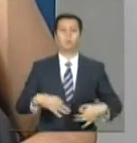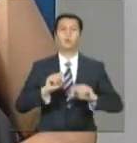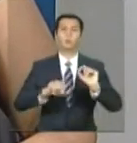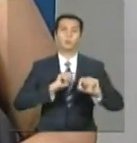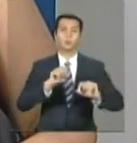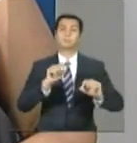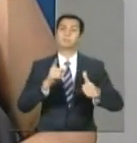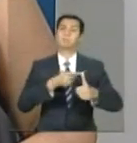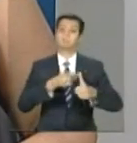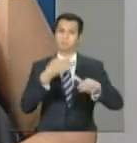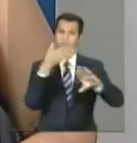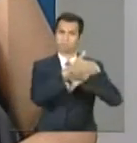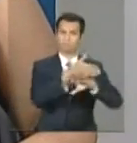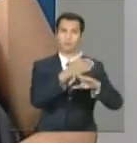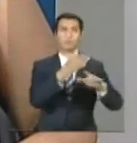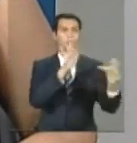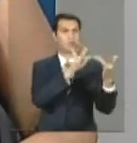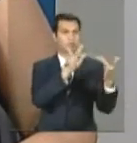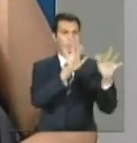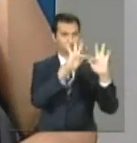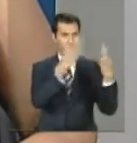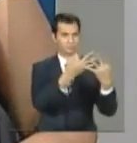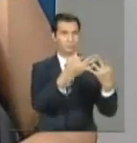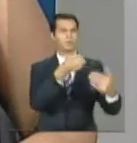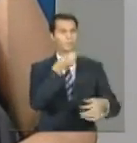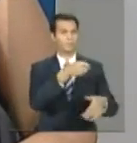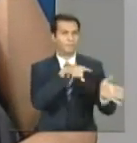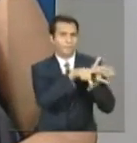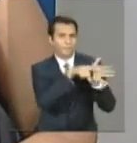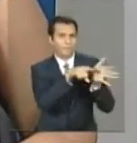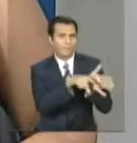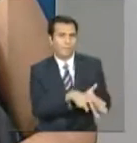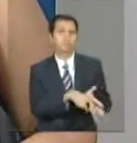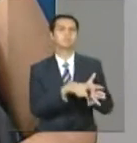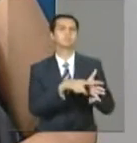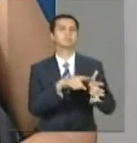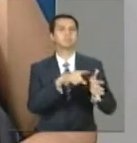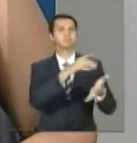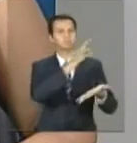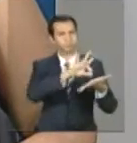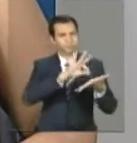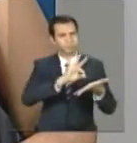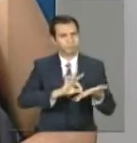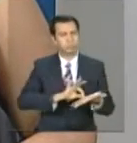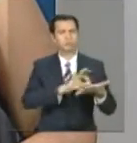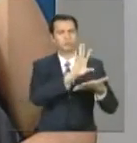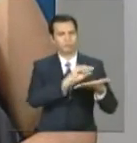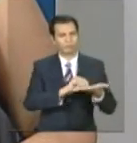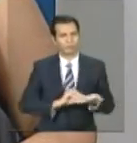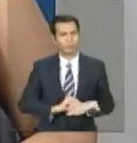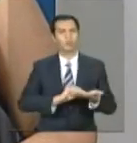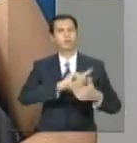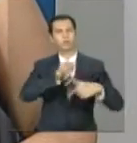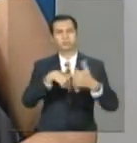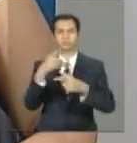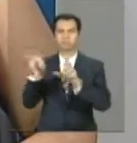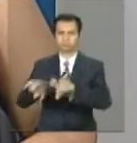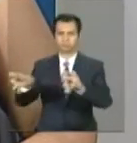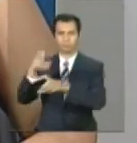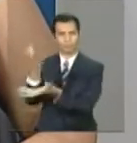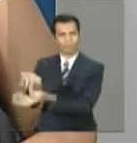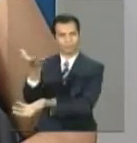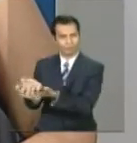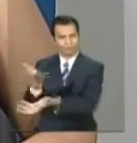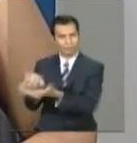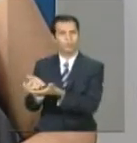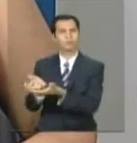com a família, fazer a entrevista, atualizar todos os dados e incluir esses dados no cadastro